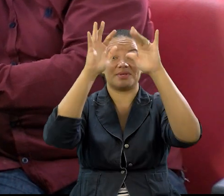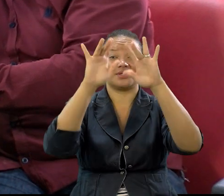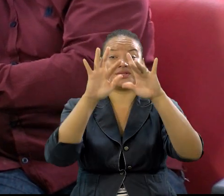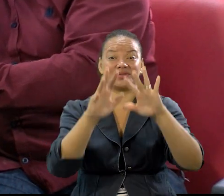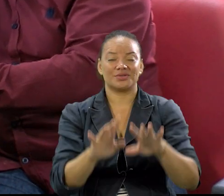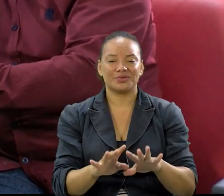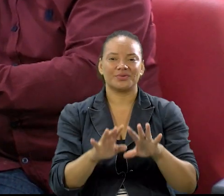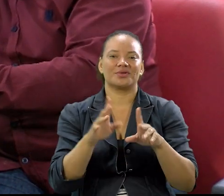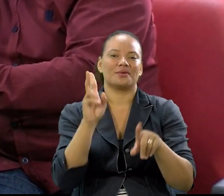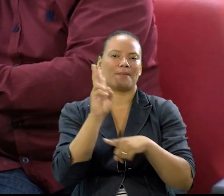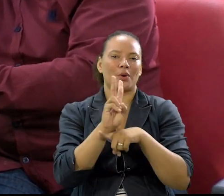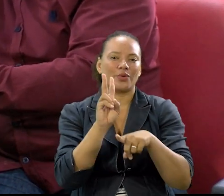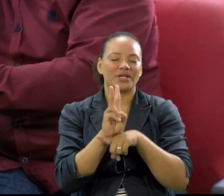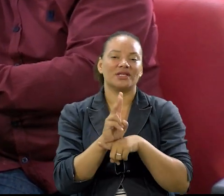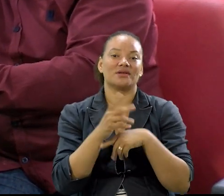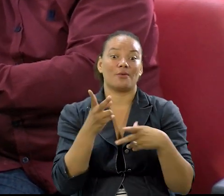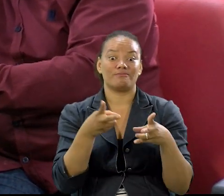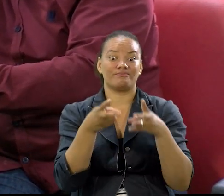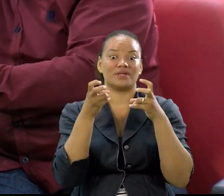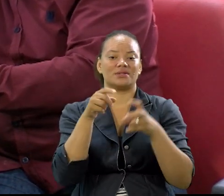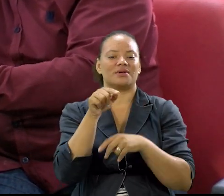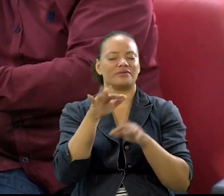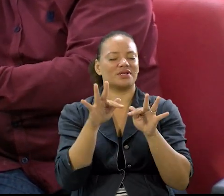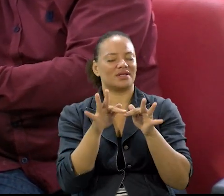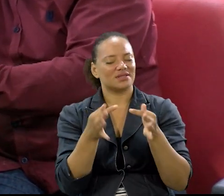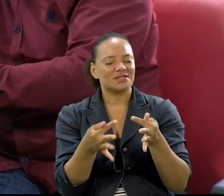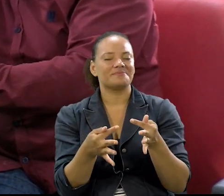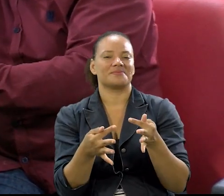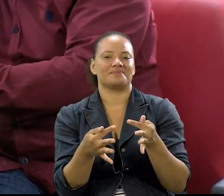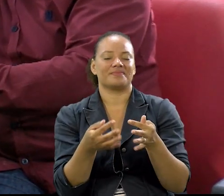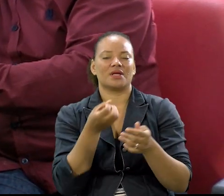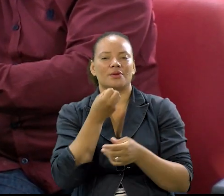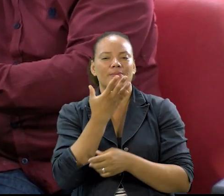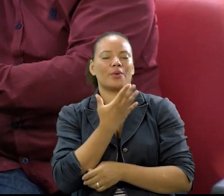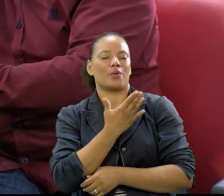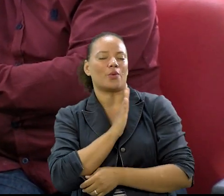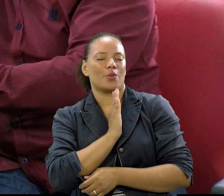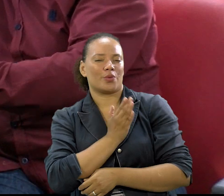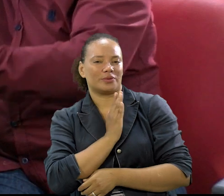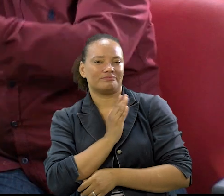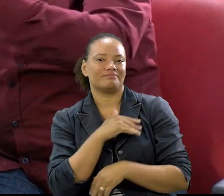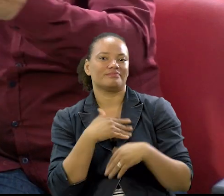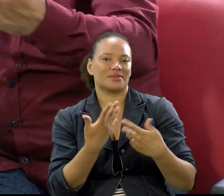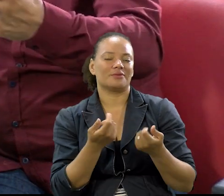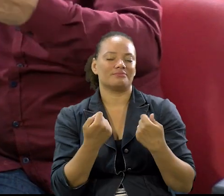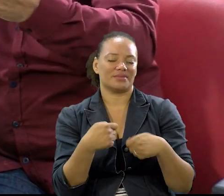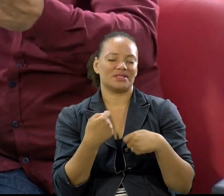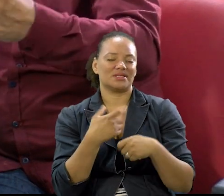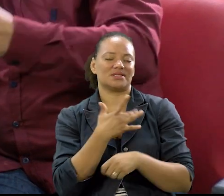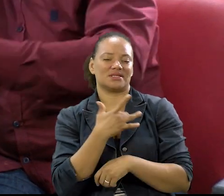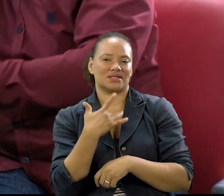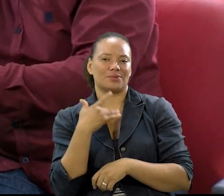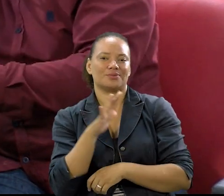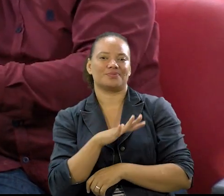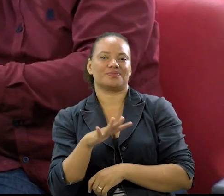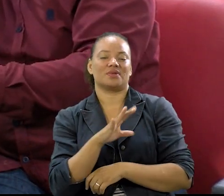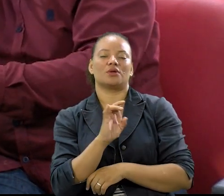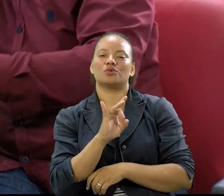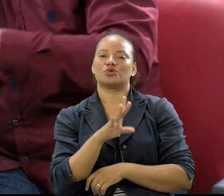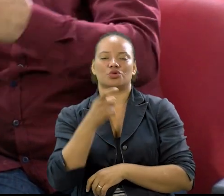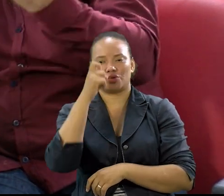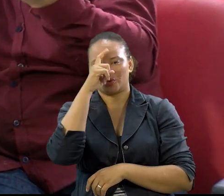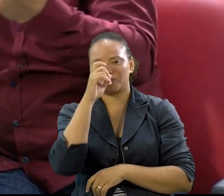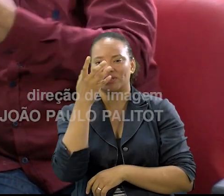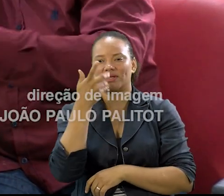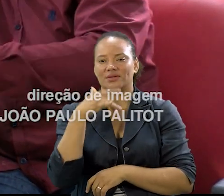abençoe que você continue sendo essa pessoa que eu percebi que você é uma pessoa muito simples e de bom coração eu acho que é isso que precisa na saúde não só do